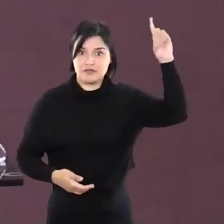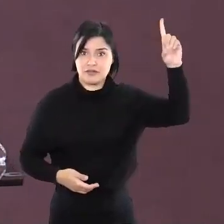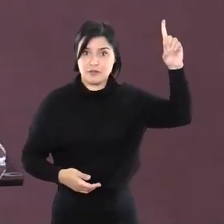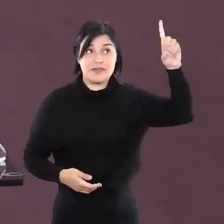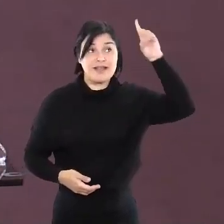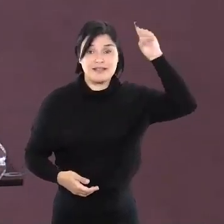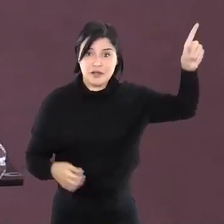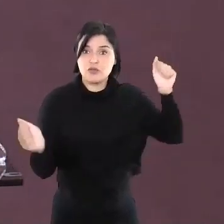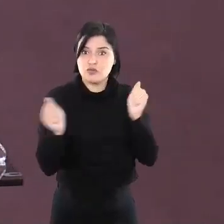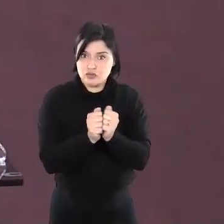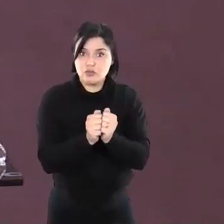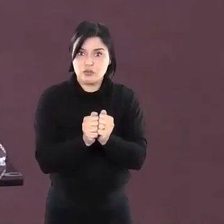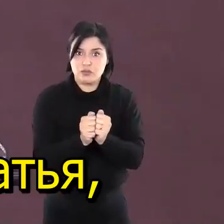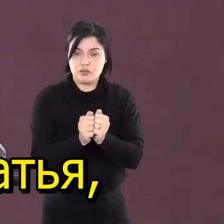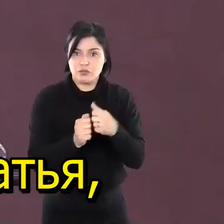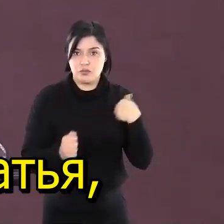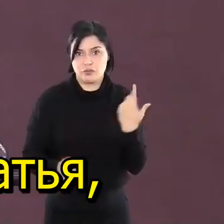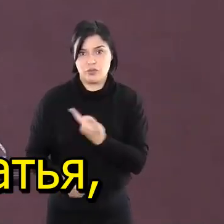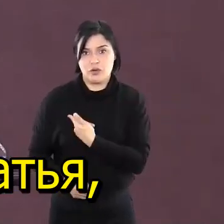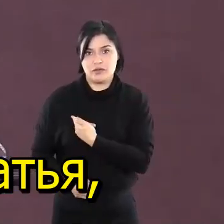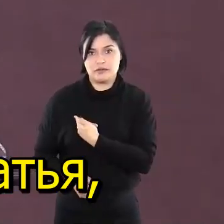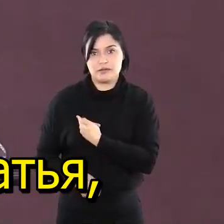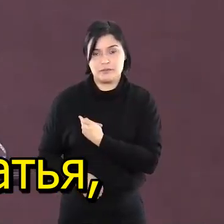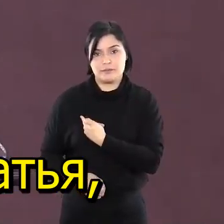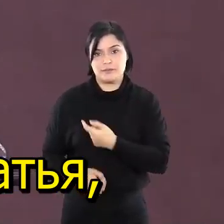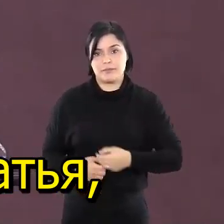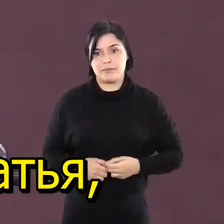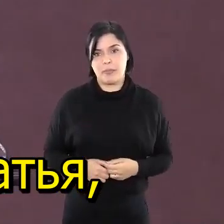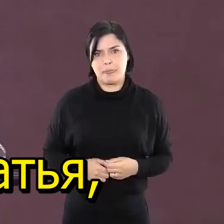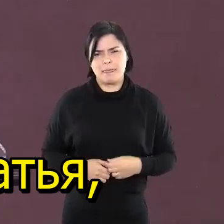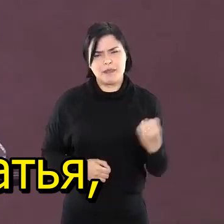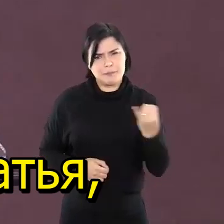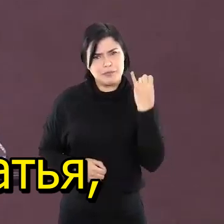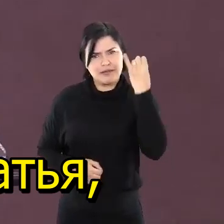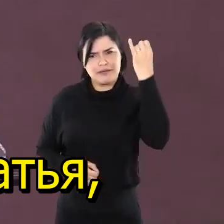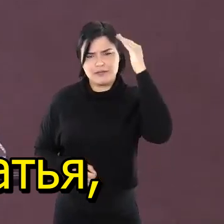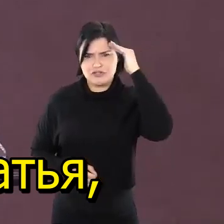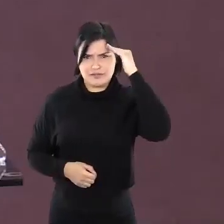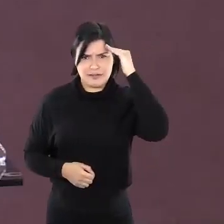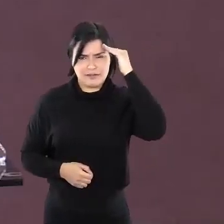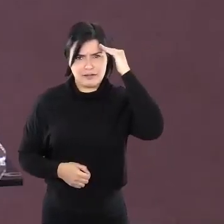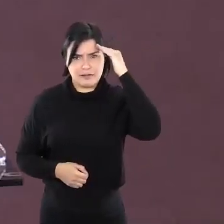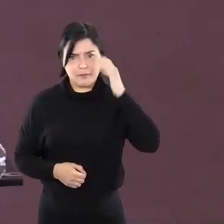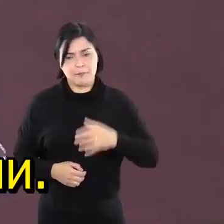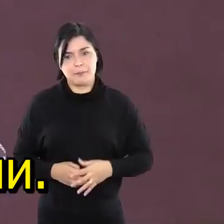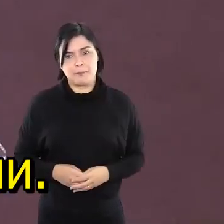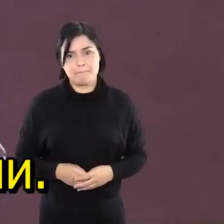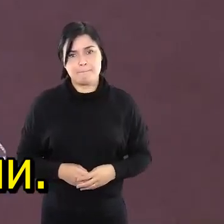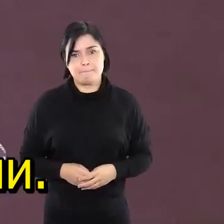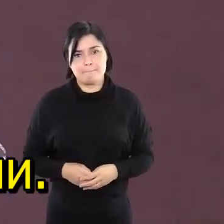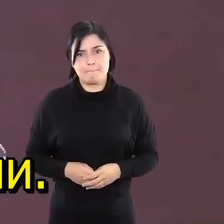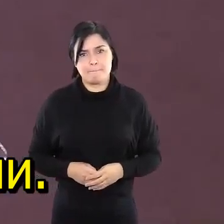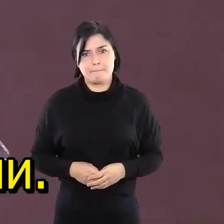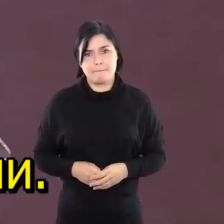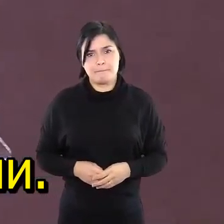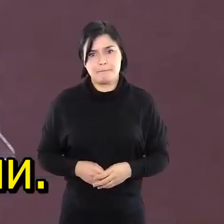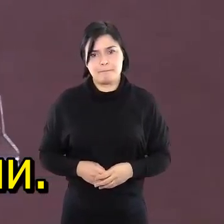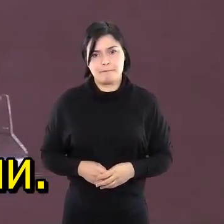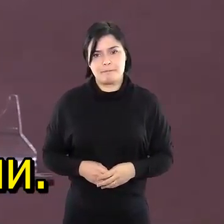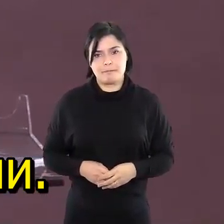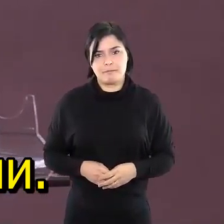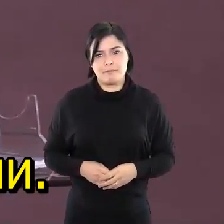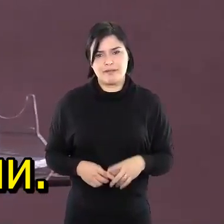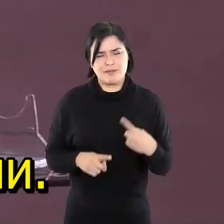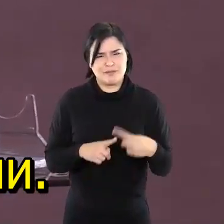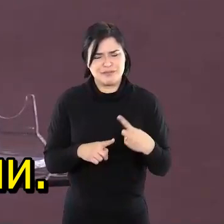está conosco. E é muito importante a gente entender isso, irmãos, porque às vezes a gente enfrenta